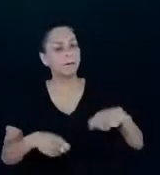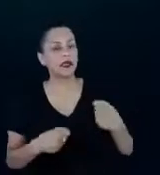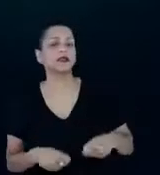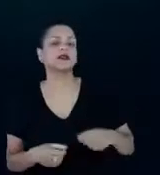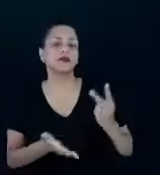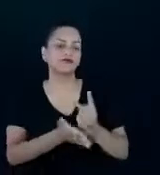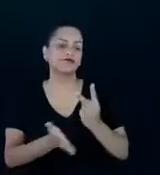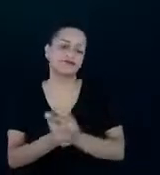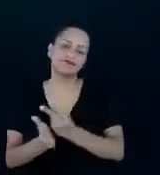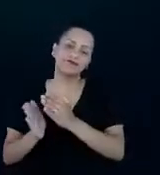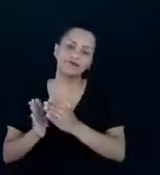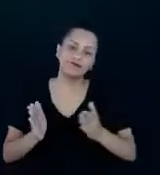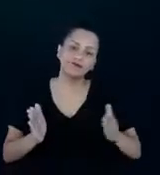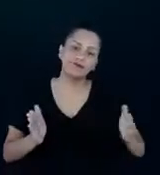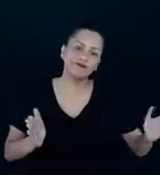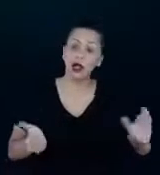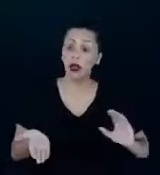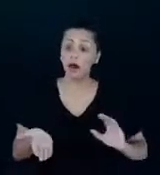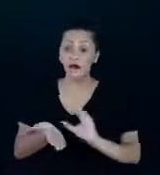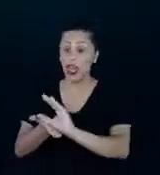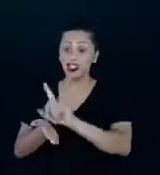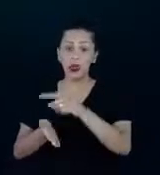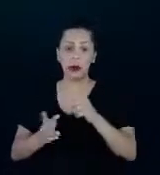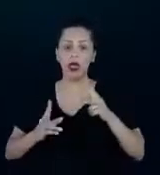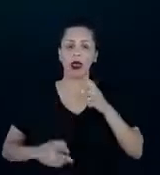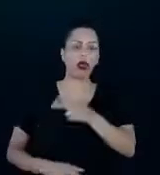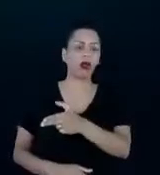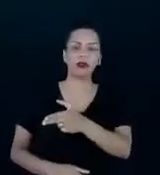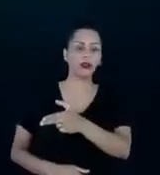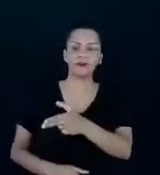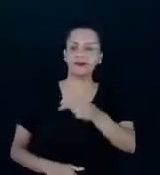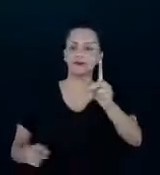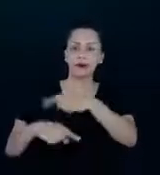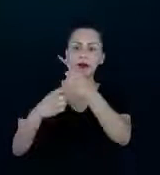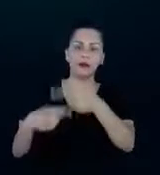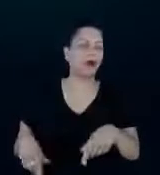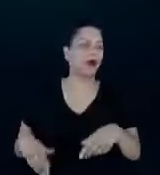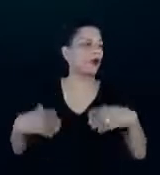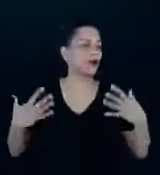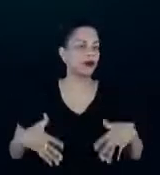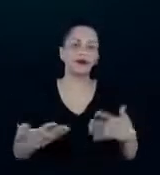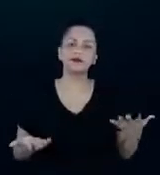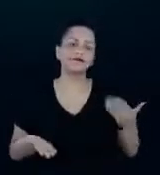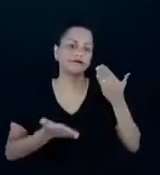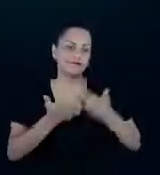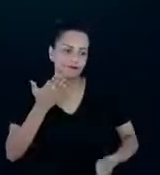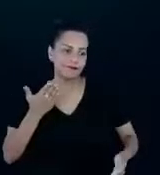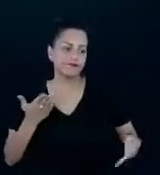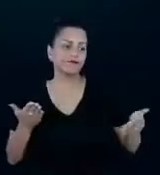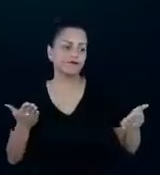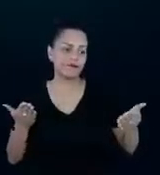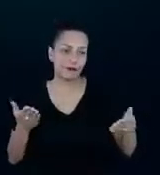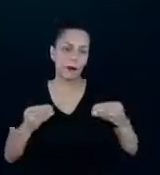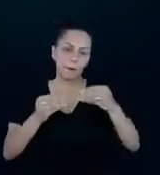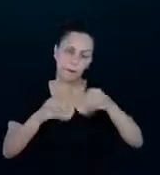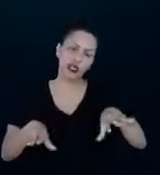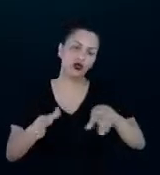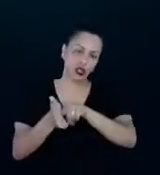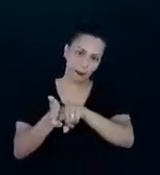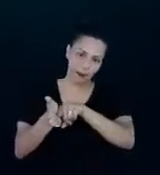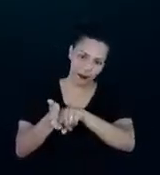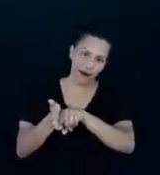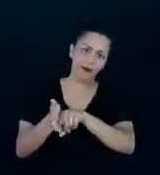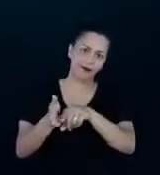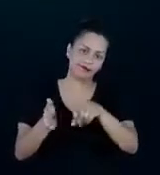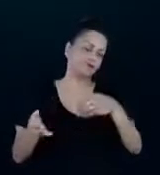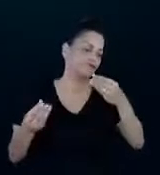aquele projeto, é quase jogar dinheiro fora, né? Porque tudo que foi investido até aquele momento vai ter pouca continuidade. Então, é fundamental que nós mantenhamos,